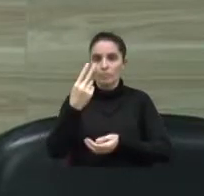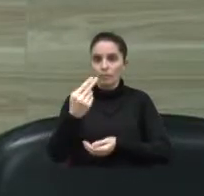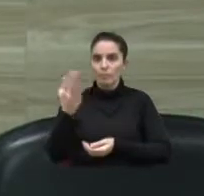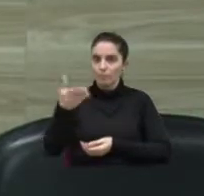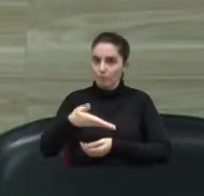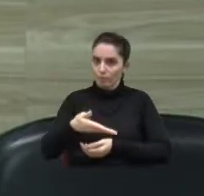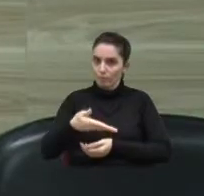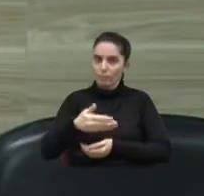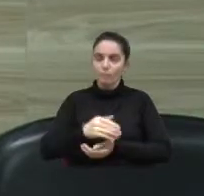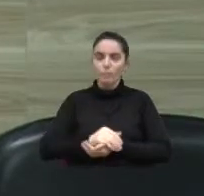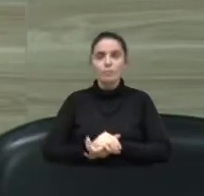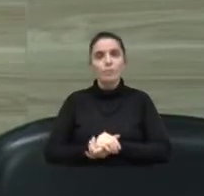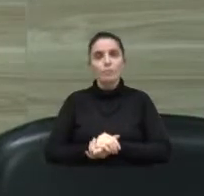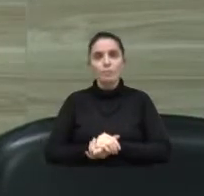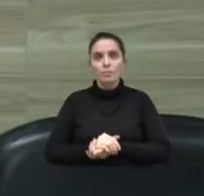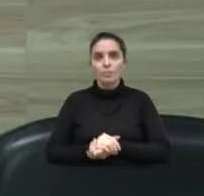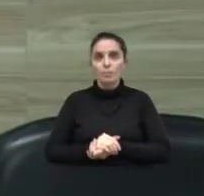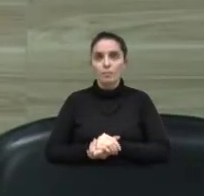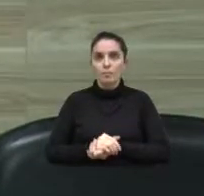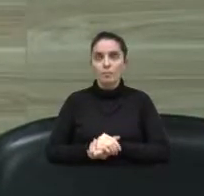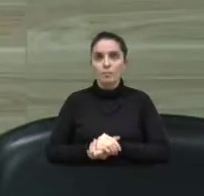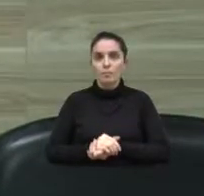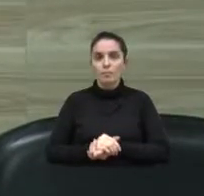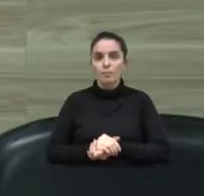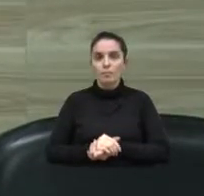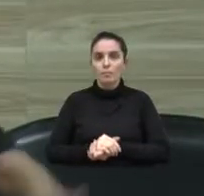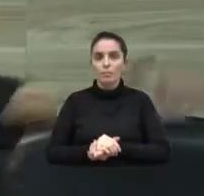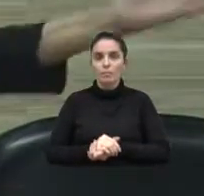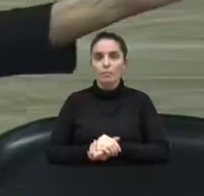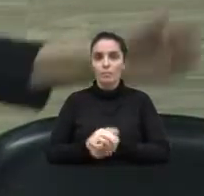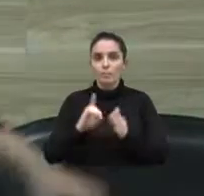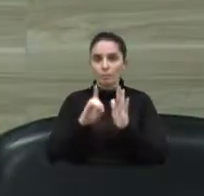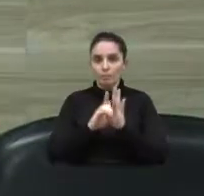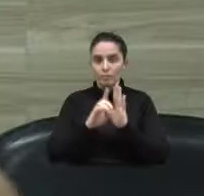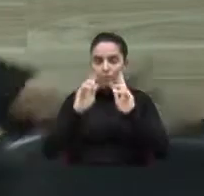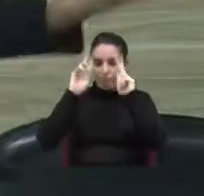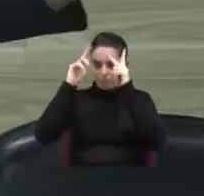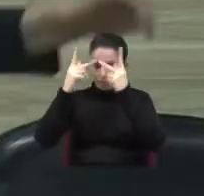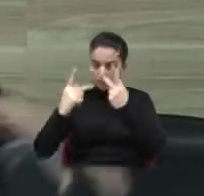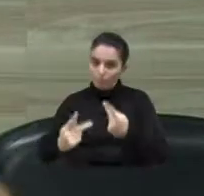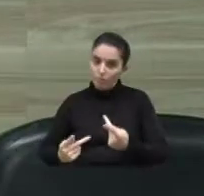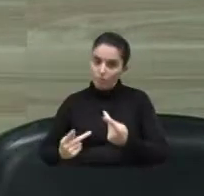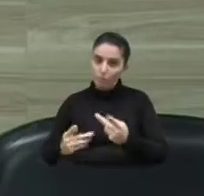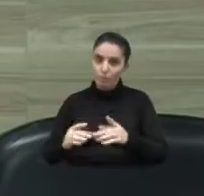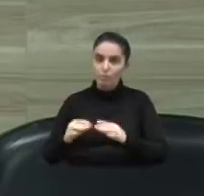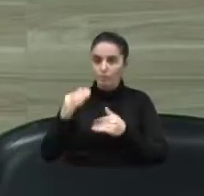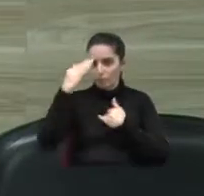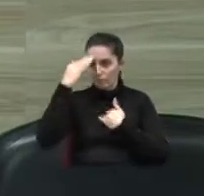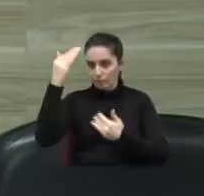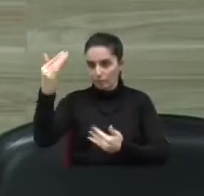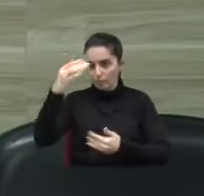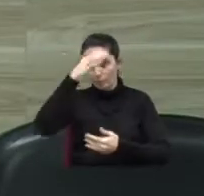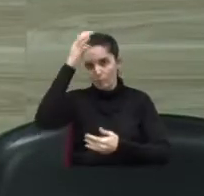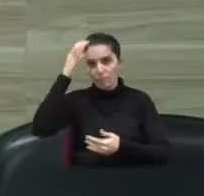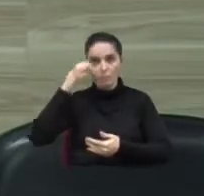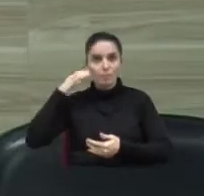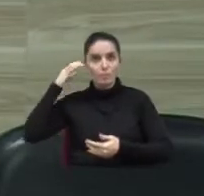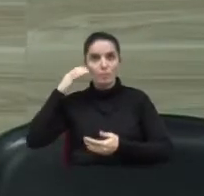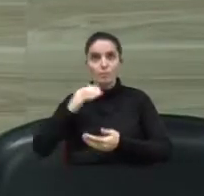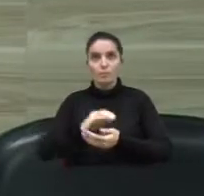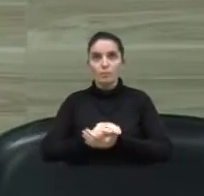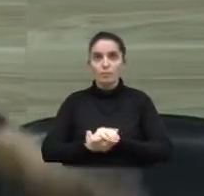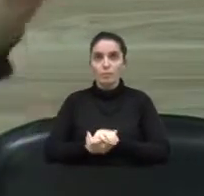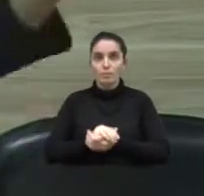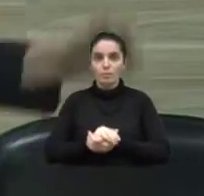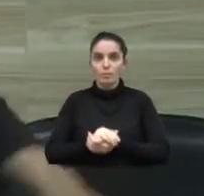o nosso trabalho dentro da Comissão de Direitos Humanos. Então, essa é uma colocação. Muito obrigada, Carolina, pela coisa, mas eu não